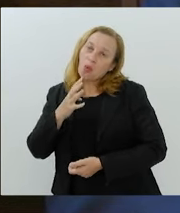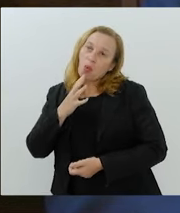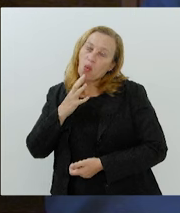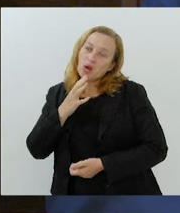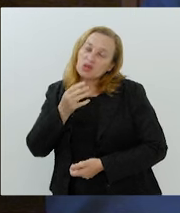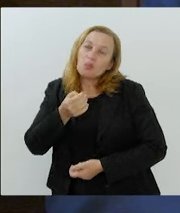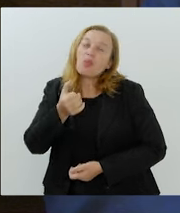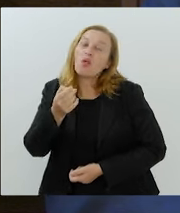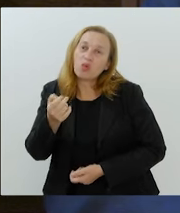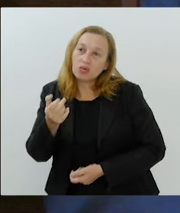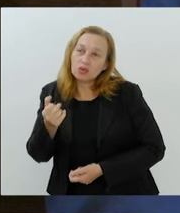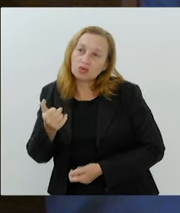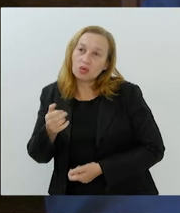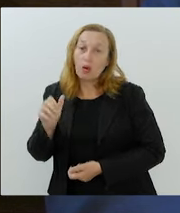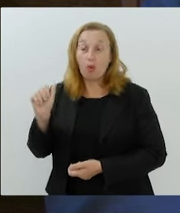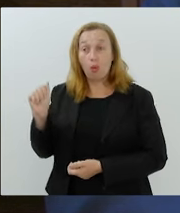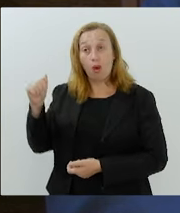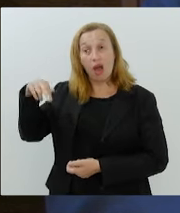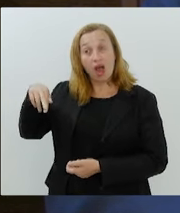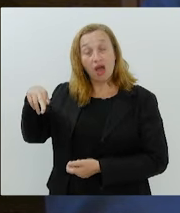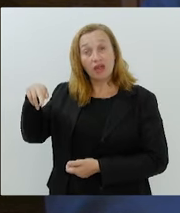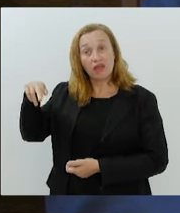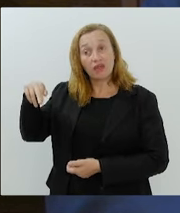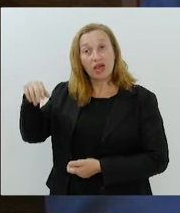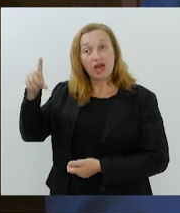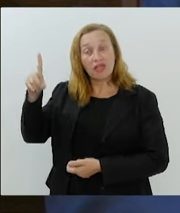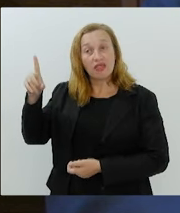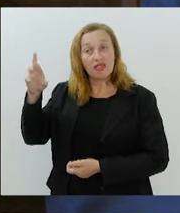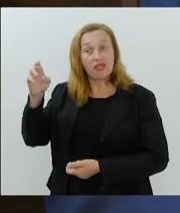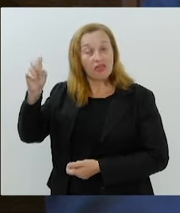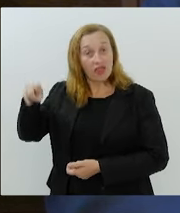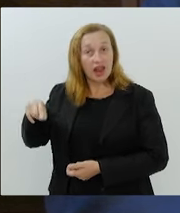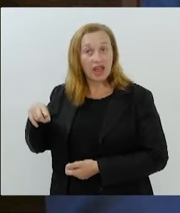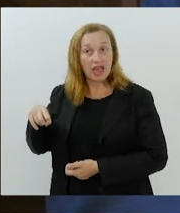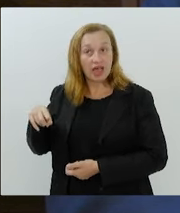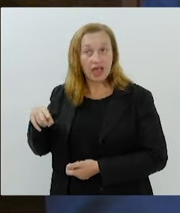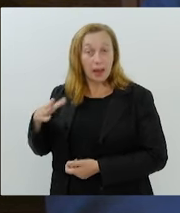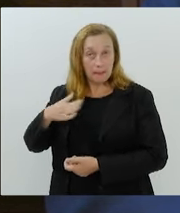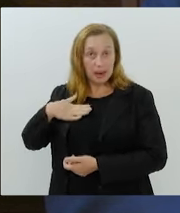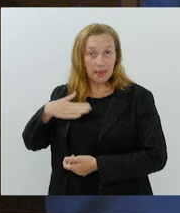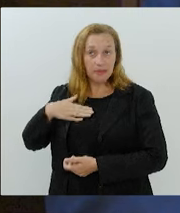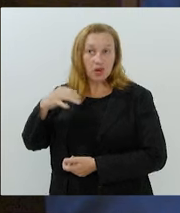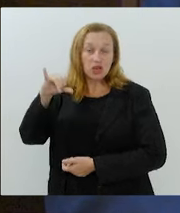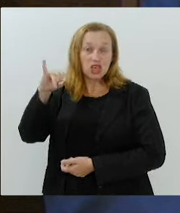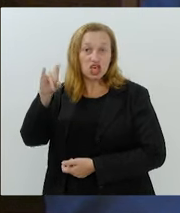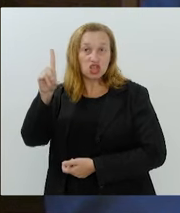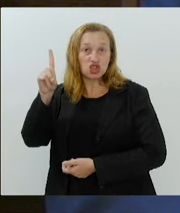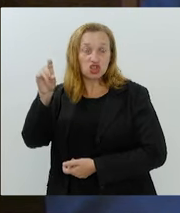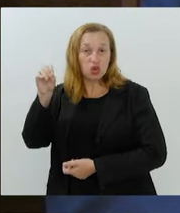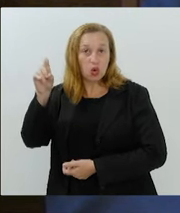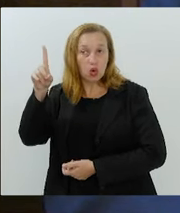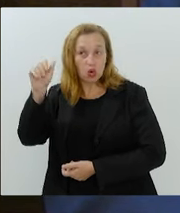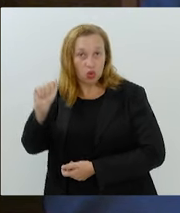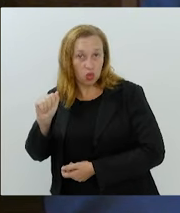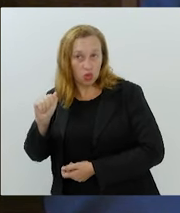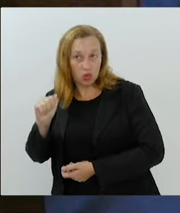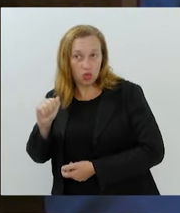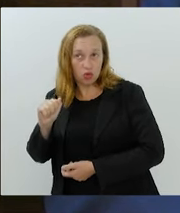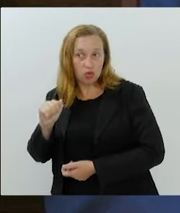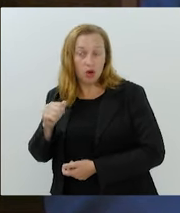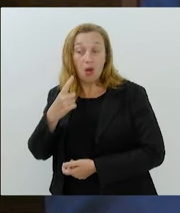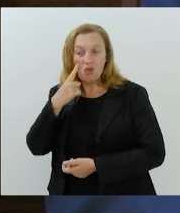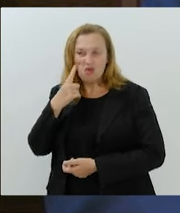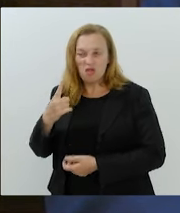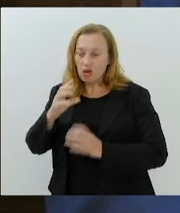André foi um ídolo que foi se construindo na convivência, ao ver a